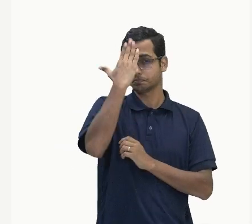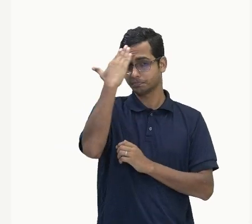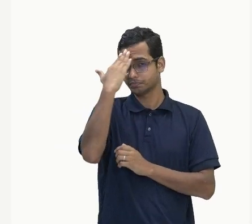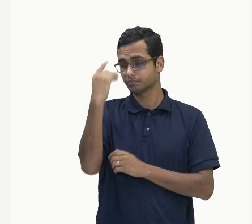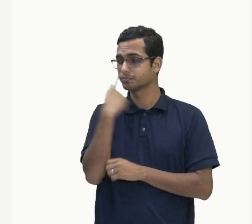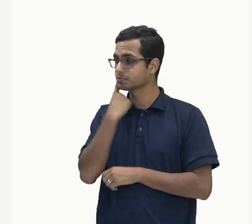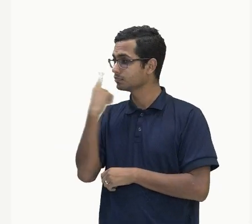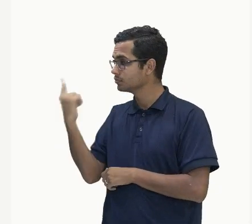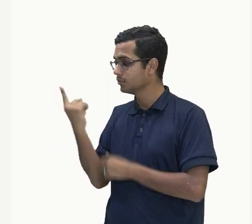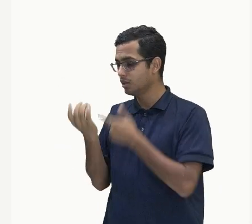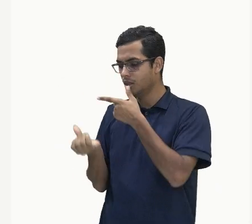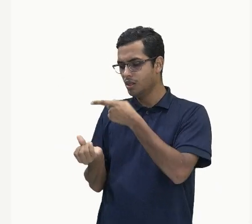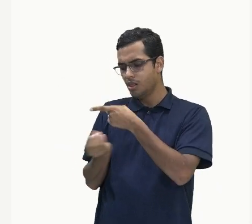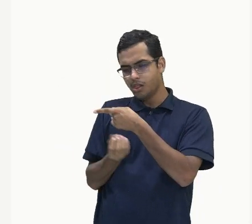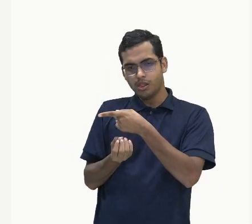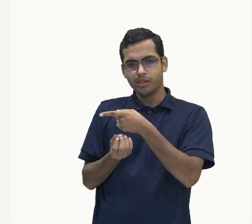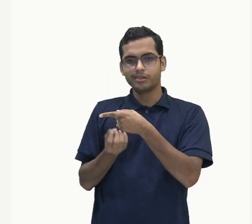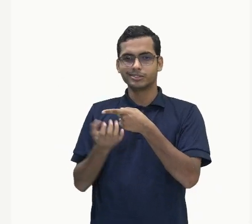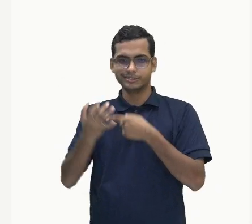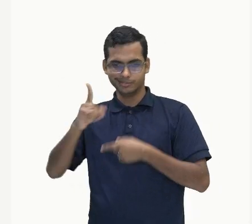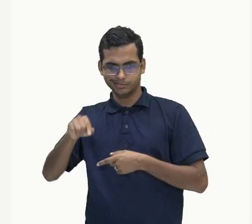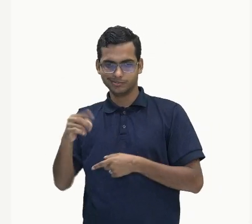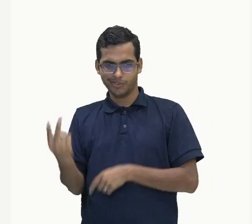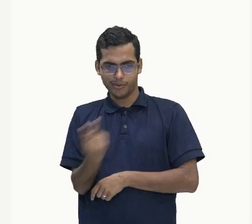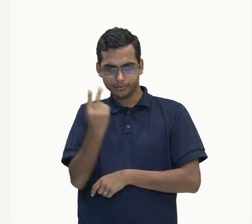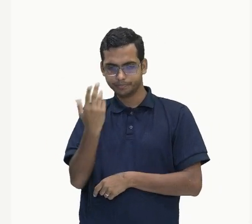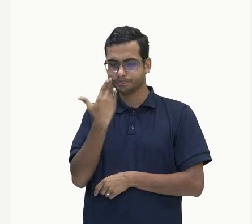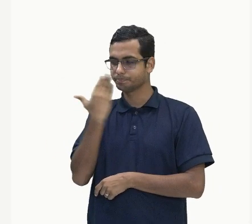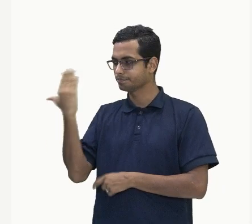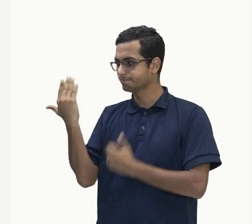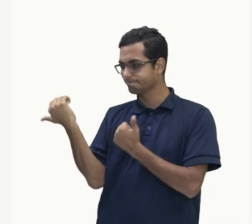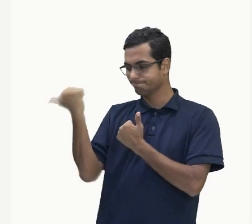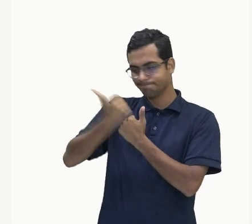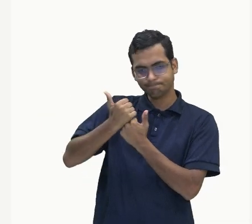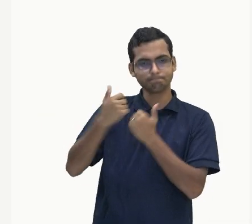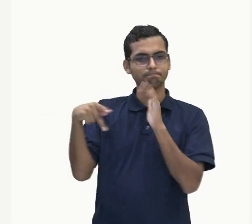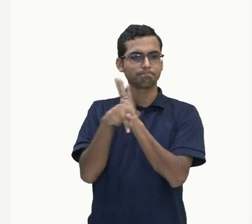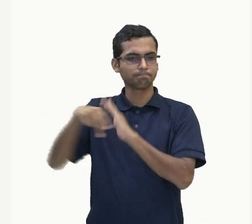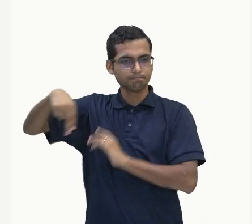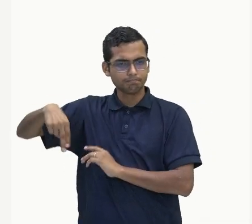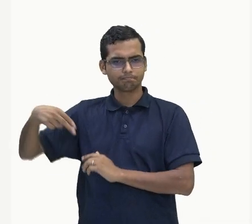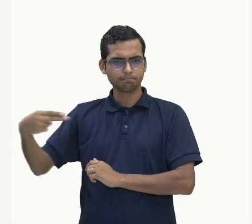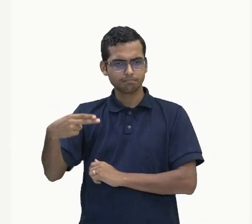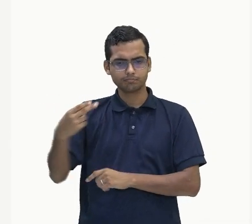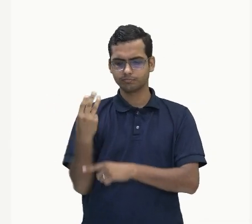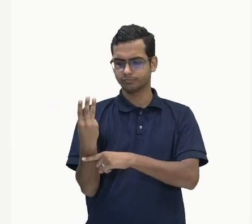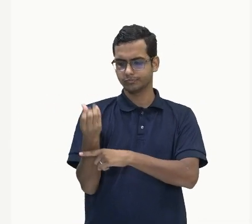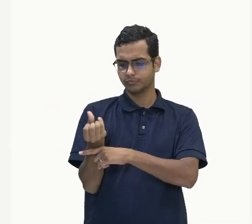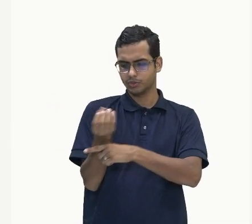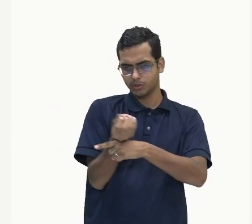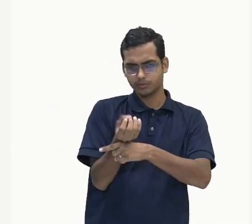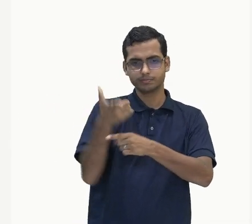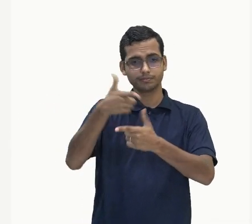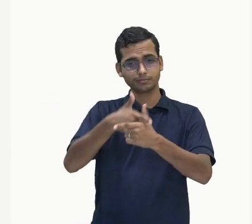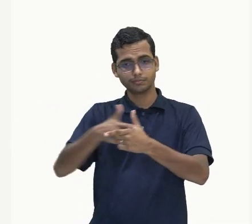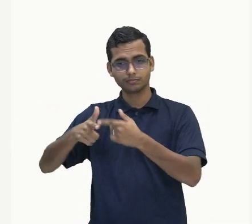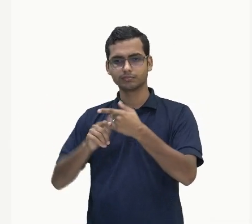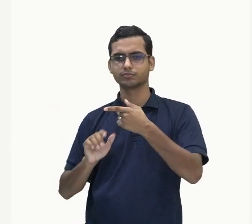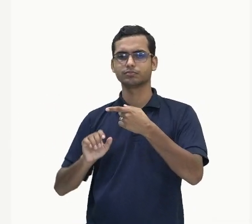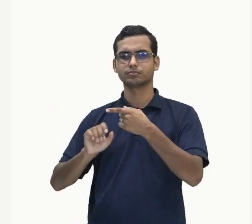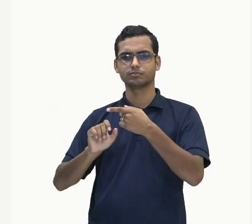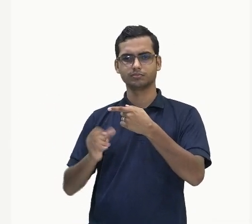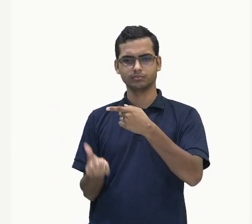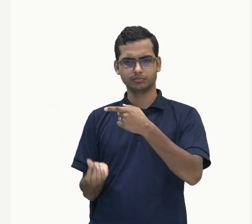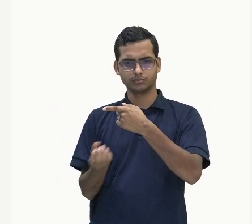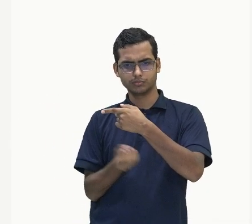cara a gente já vê que 360 por 60 dá um número par, certo? E a gente vai ter aí que a posição do objeto